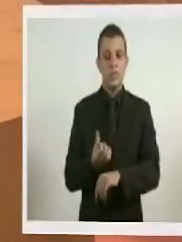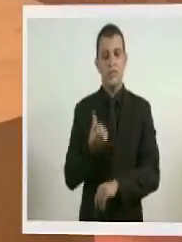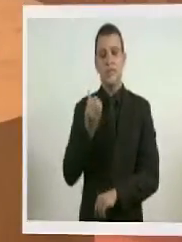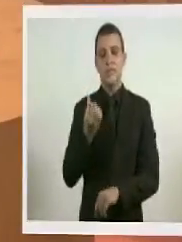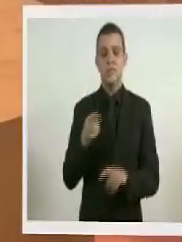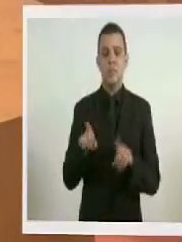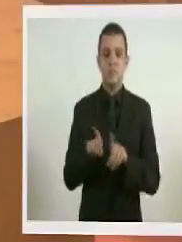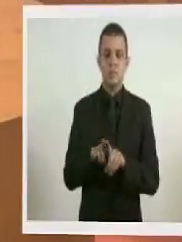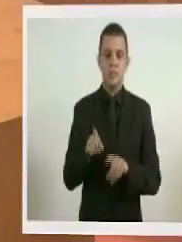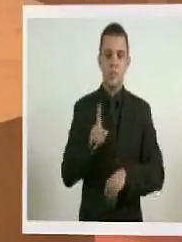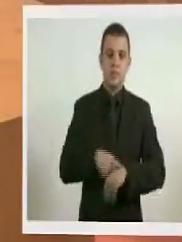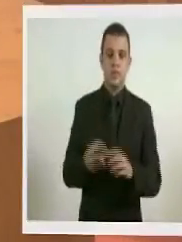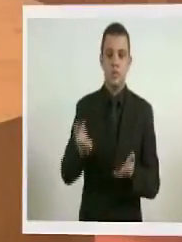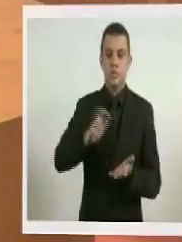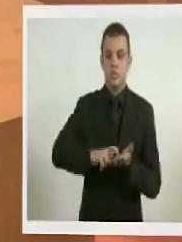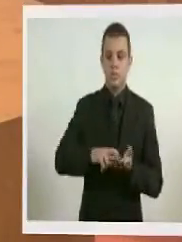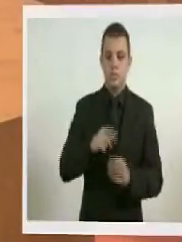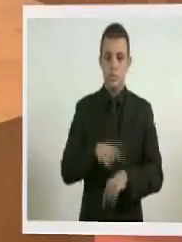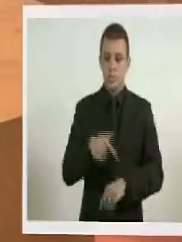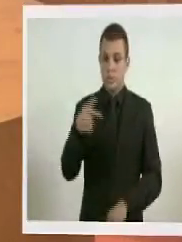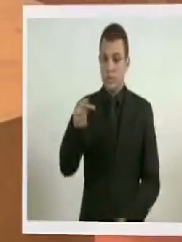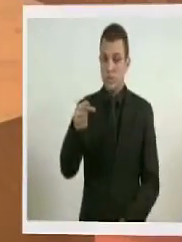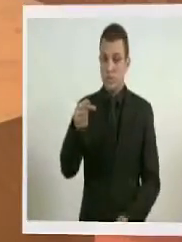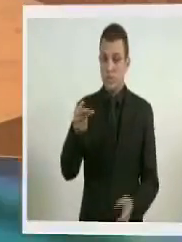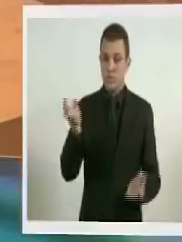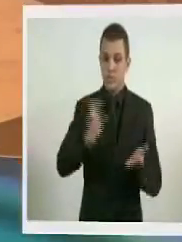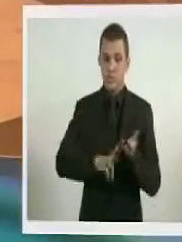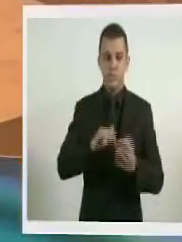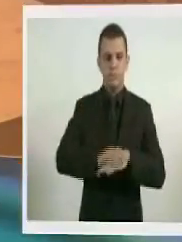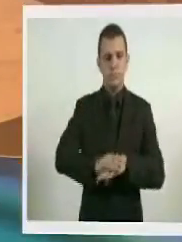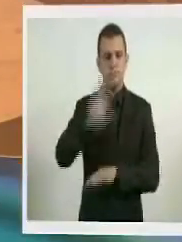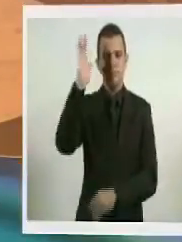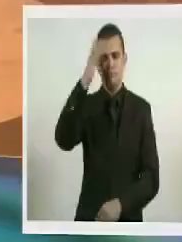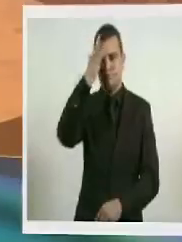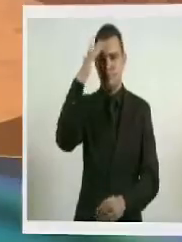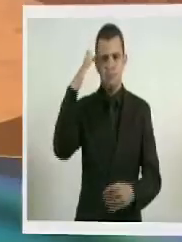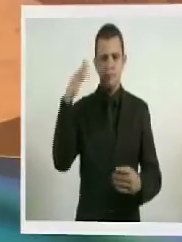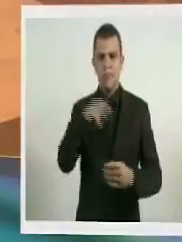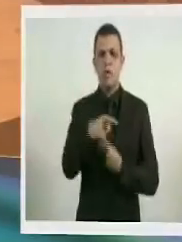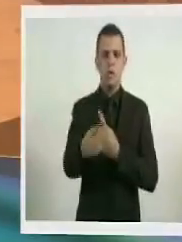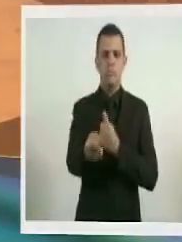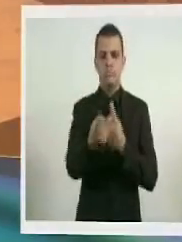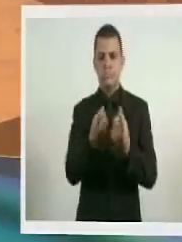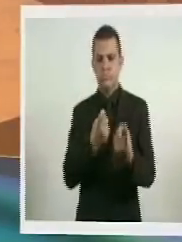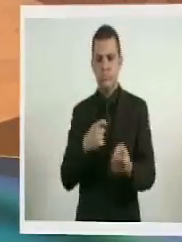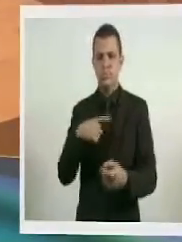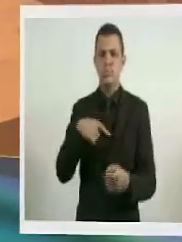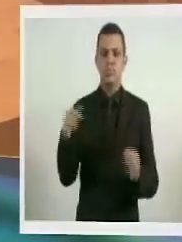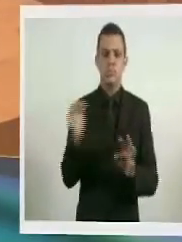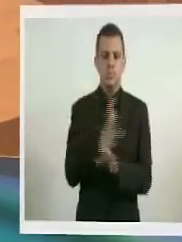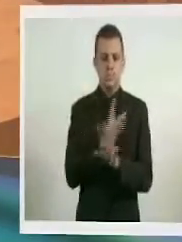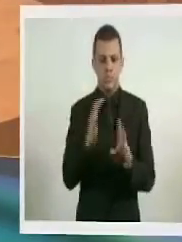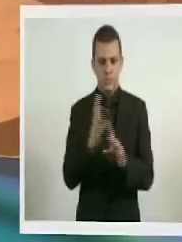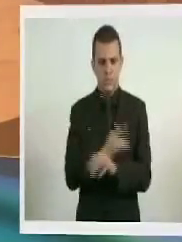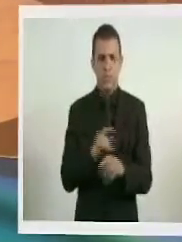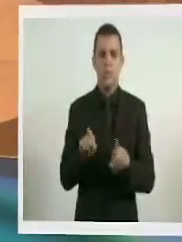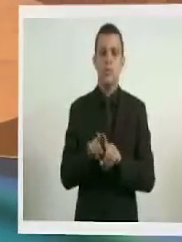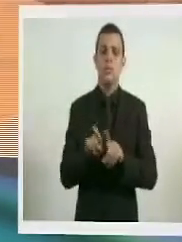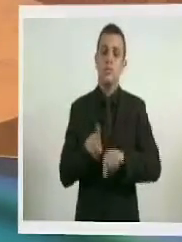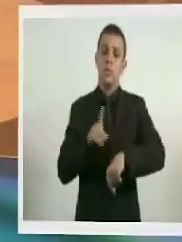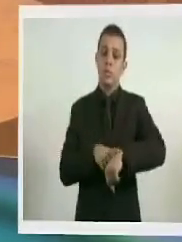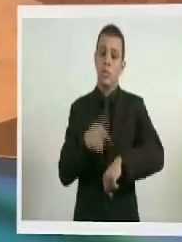pela manhã, 7 horas da manhã, que tem o maior volume de pessoas na Litorânea, a partir das 18